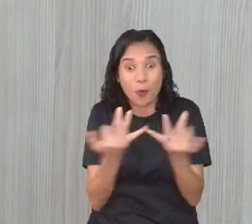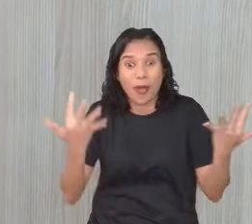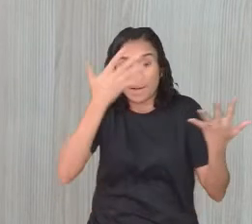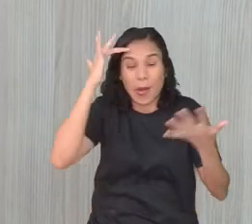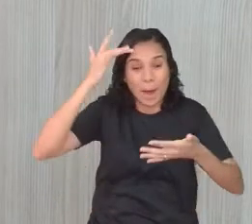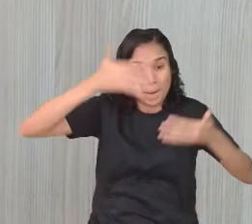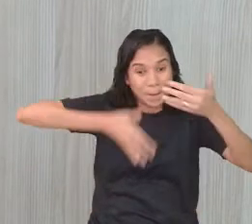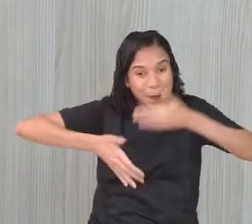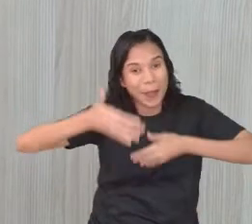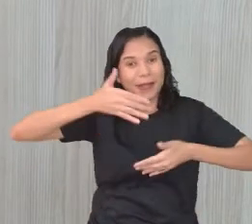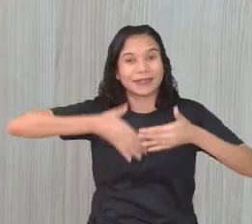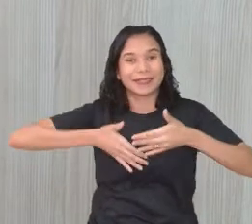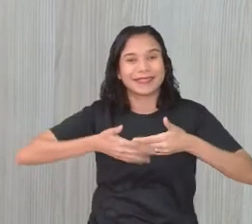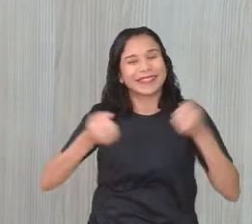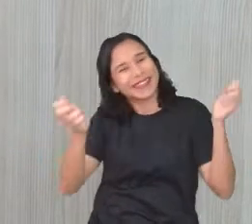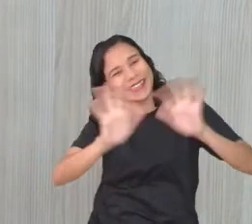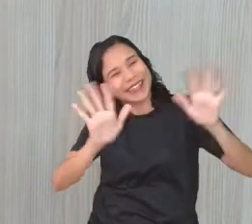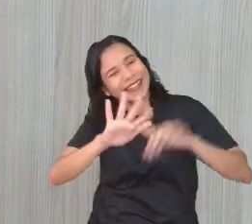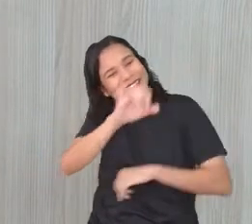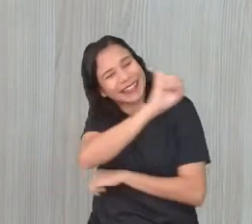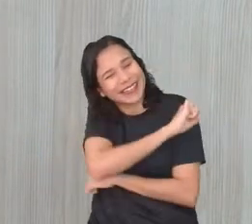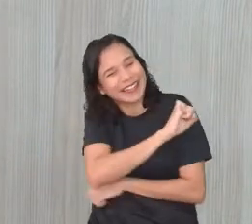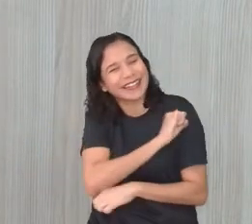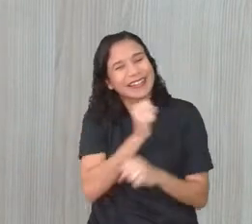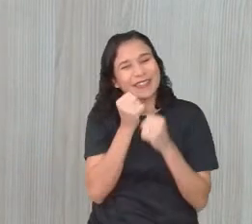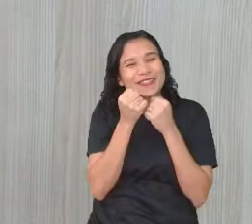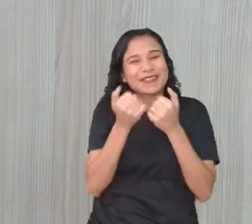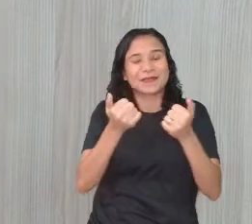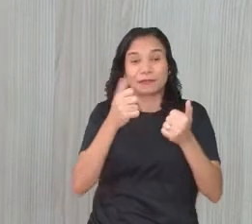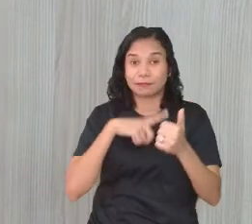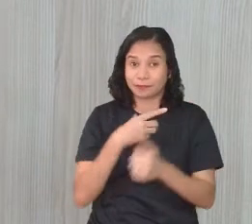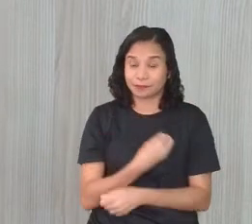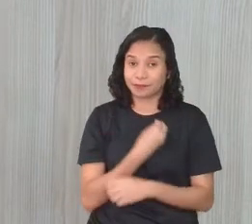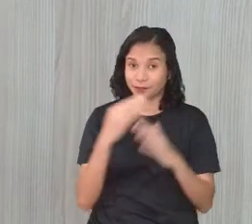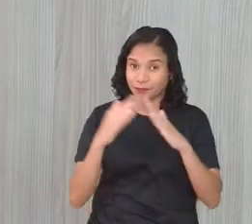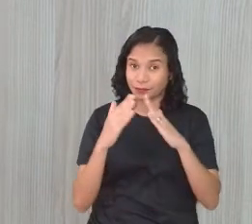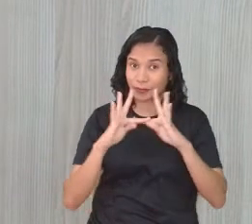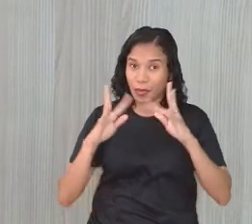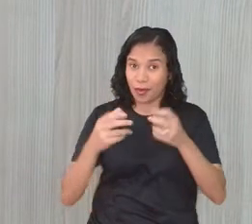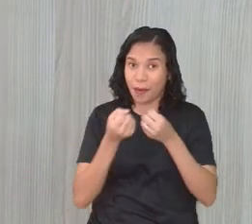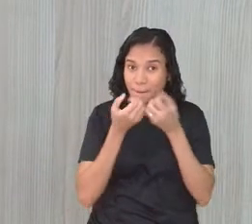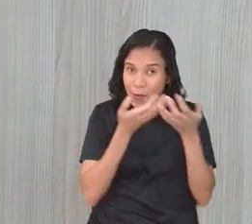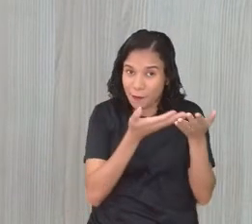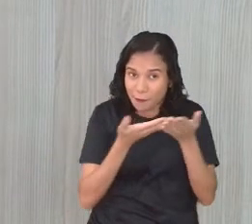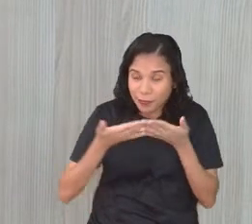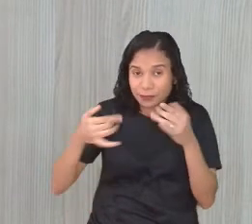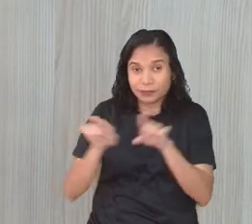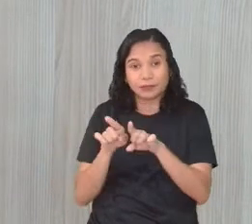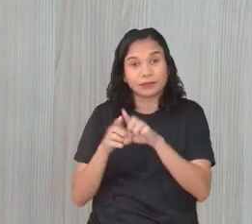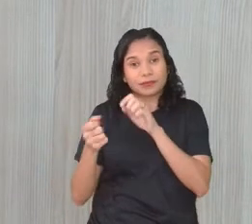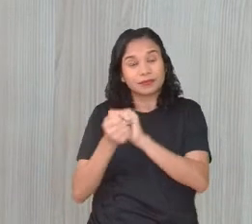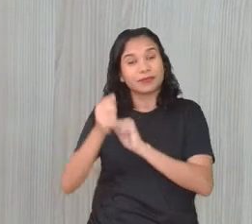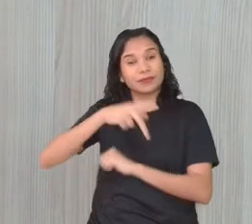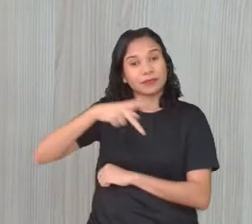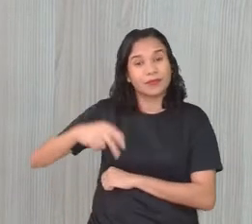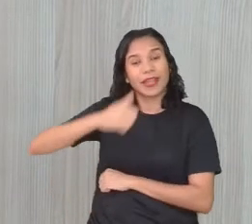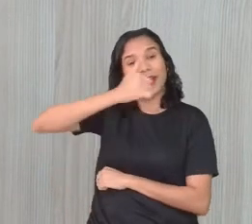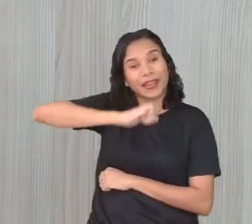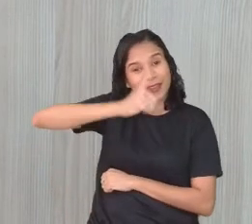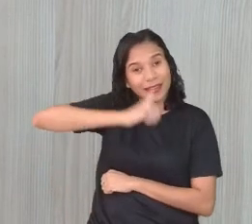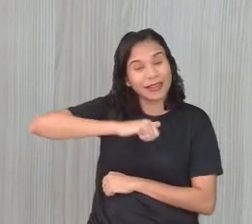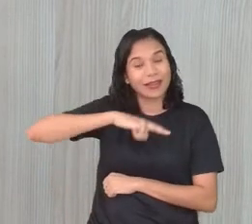Eu diria, Verdade. né? Olá, oitavo ano, todo mundo que está em casa. Sejam todos bem-vindos. Assim como a professora Adriana Maria, eu vou